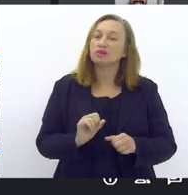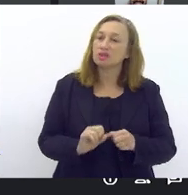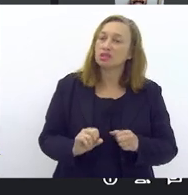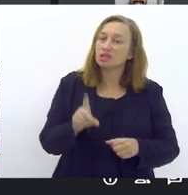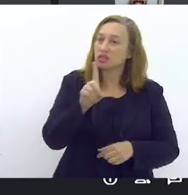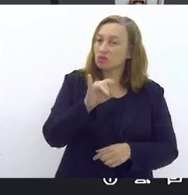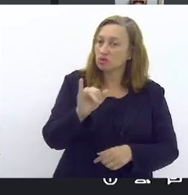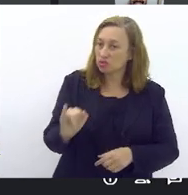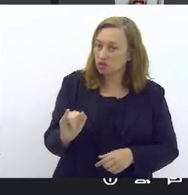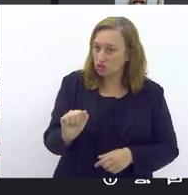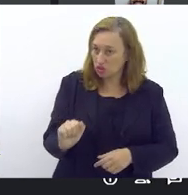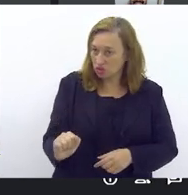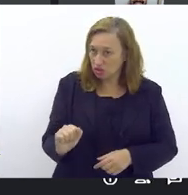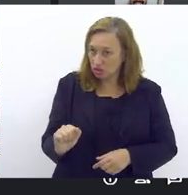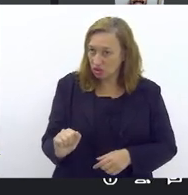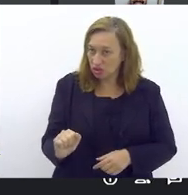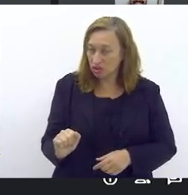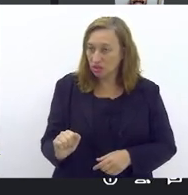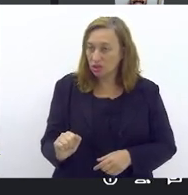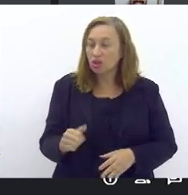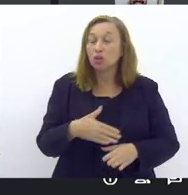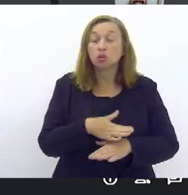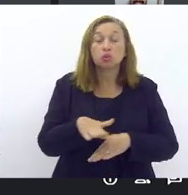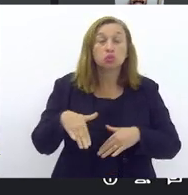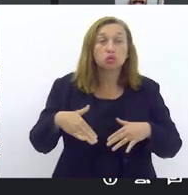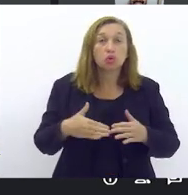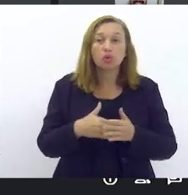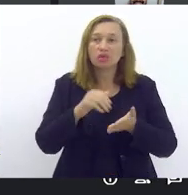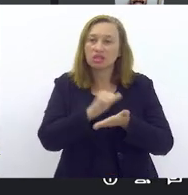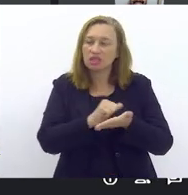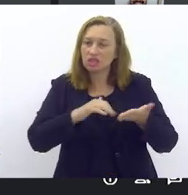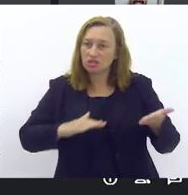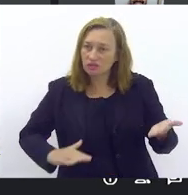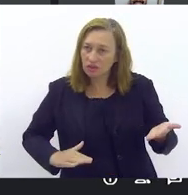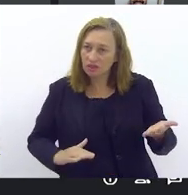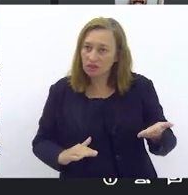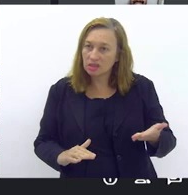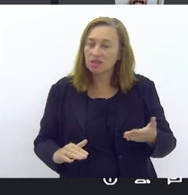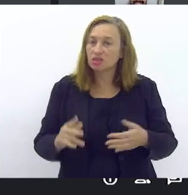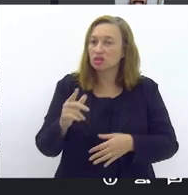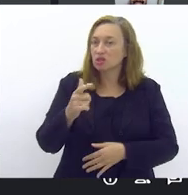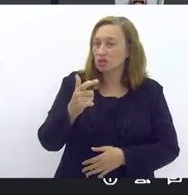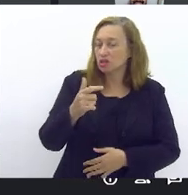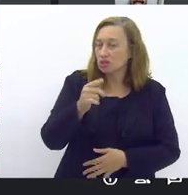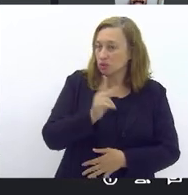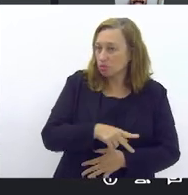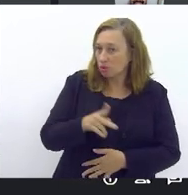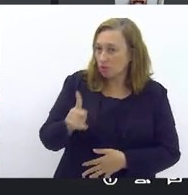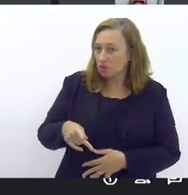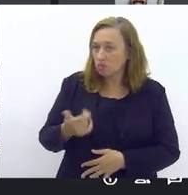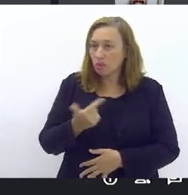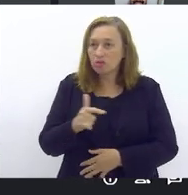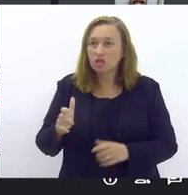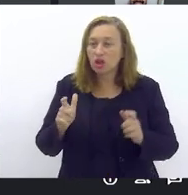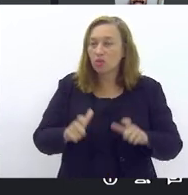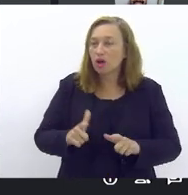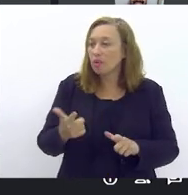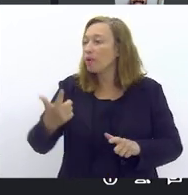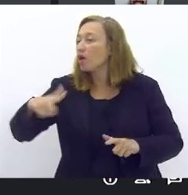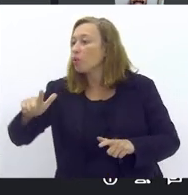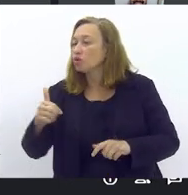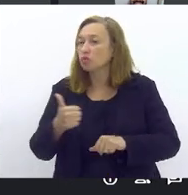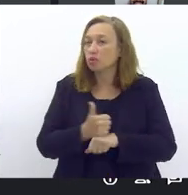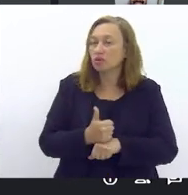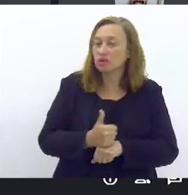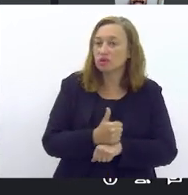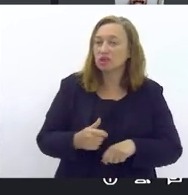dia a dia efetivamente todas as atribuições da docência. Não existe lugar para outro profissional